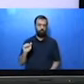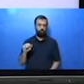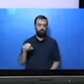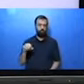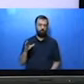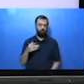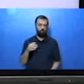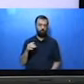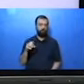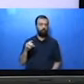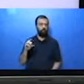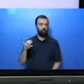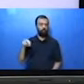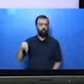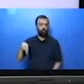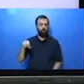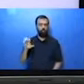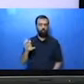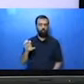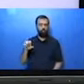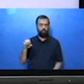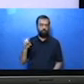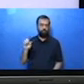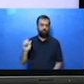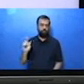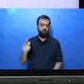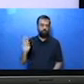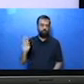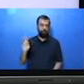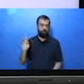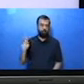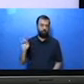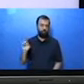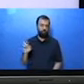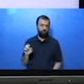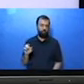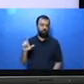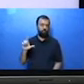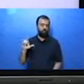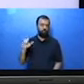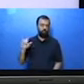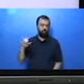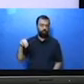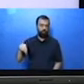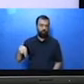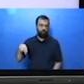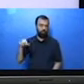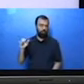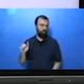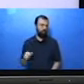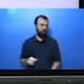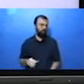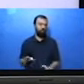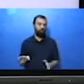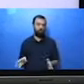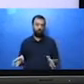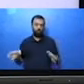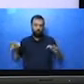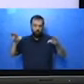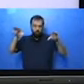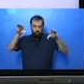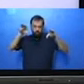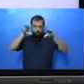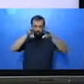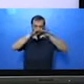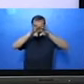Montanhas. As montanhas são grandes elevações constituídas ao longo dos anos por atividades vulcânicas, terremotos